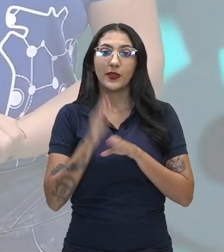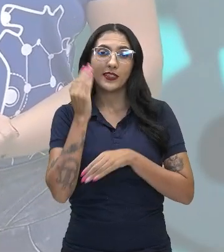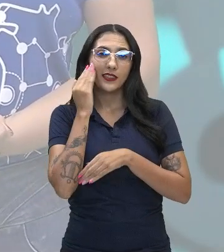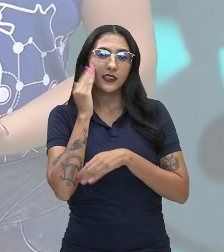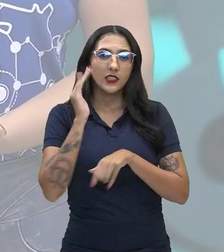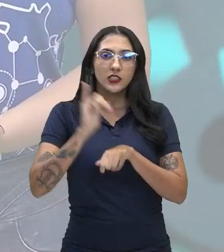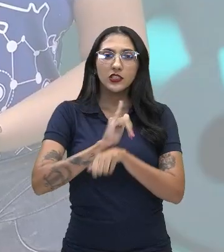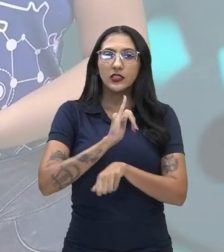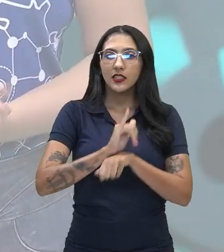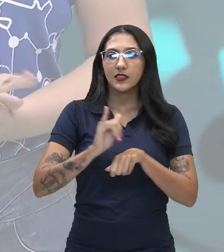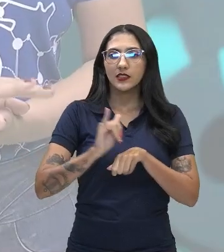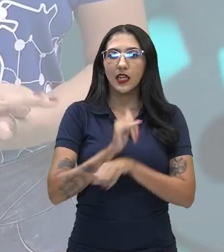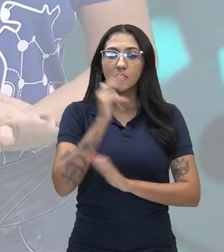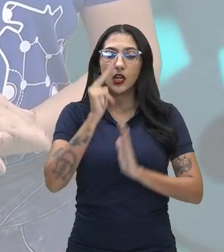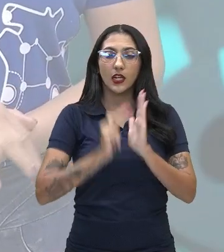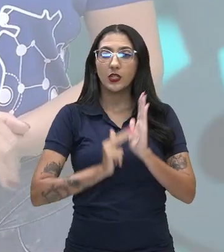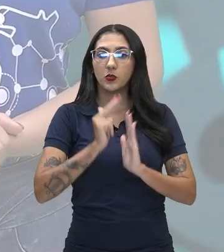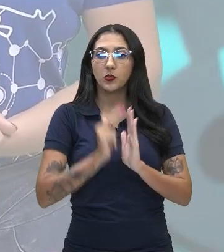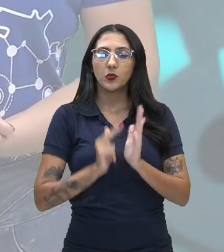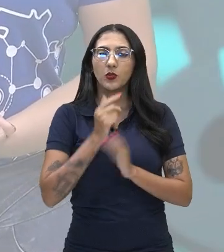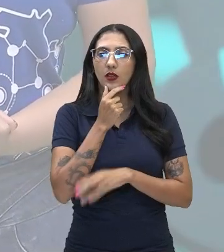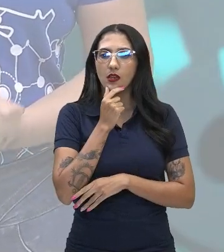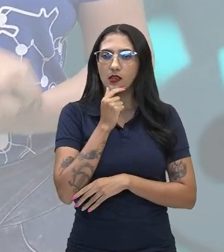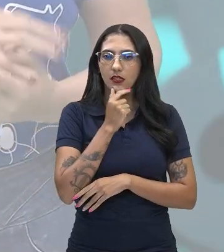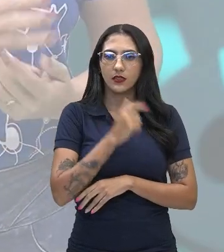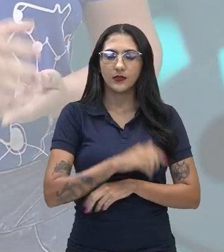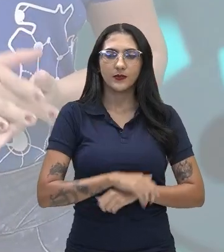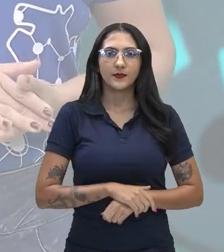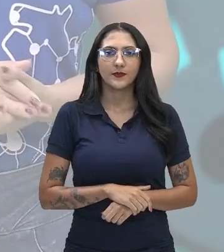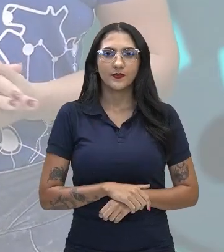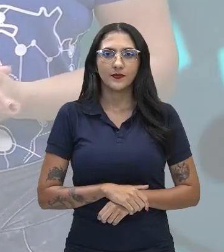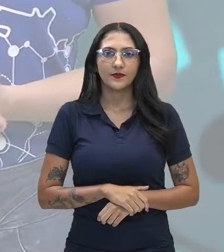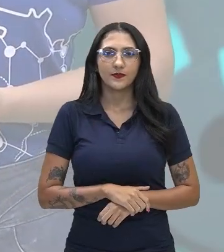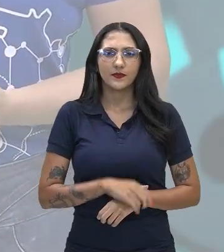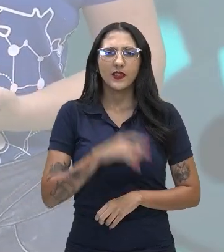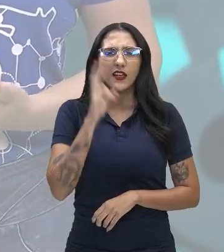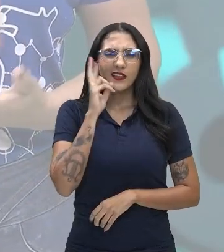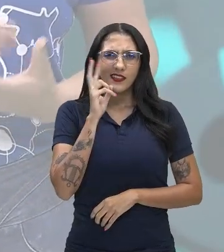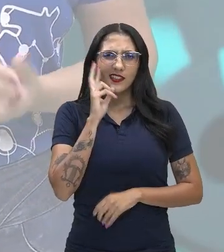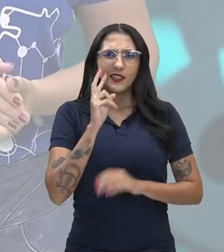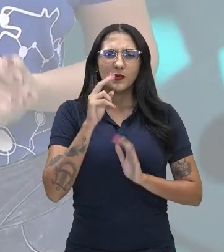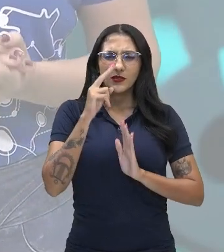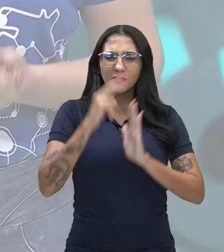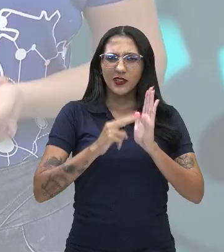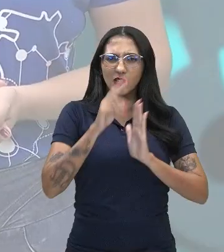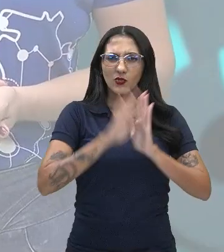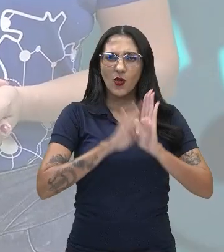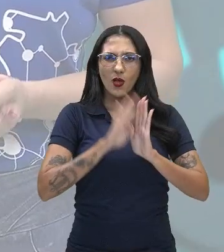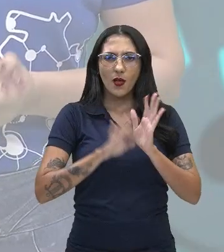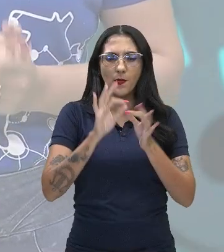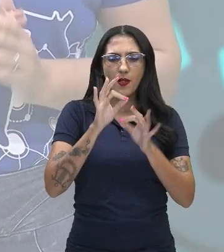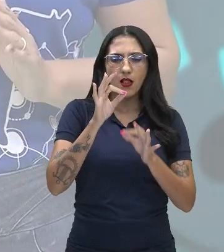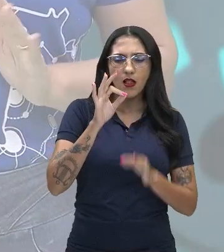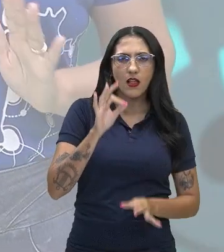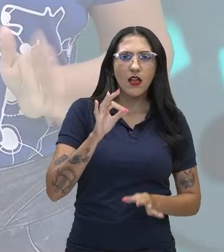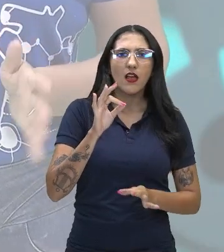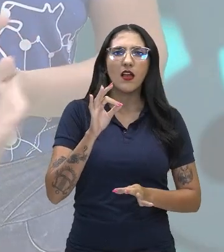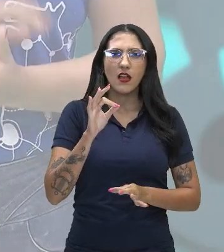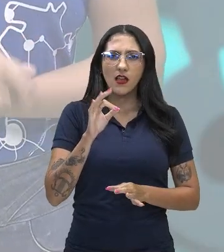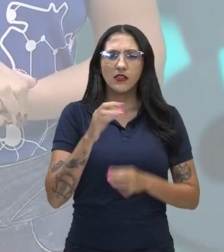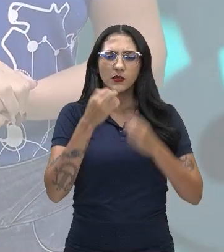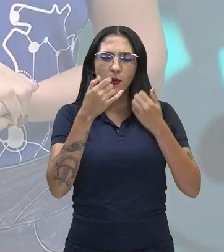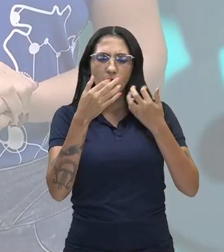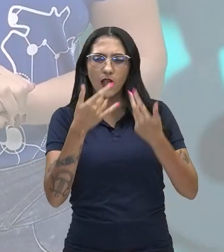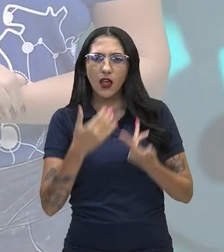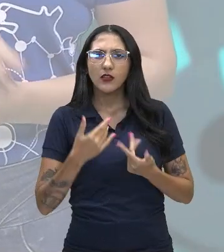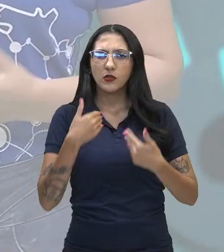leitura em inglês. Lembram do texto lá do começo, bem longo, falando de 7 animais, estava tudo em inglês. Como